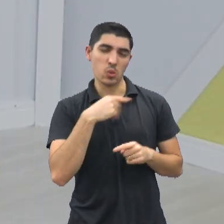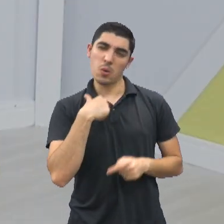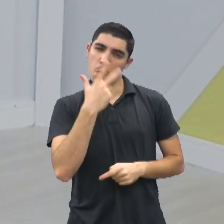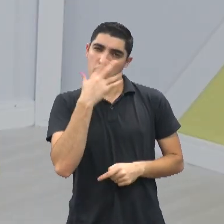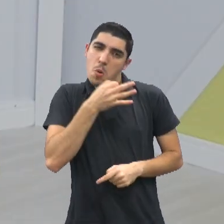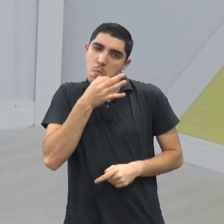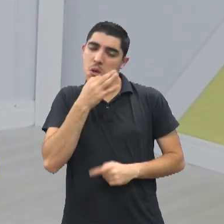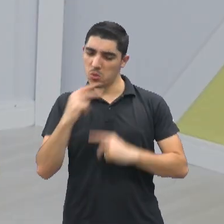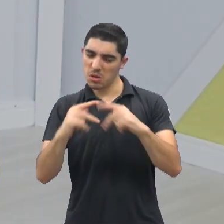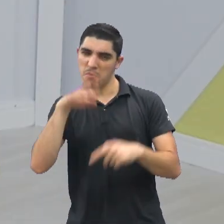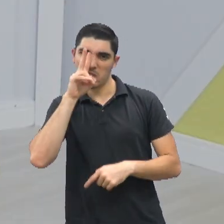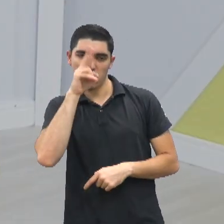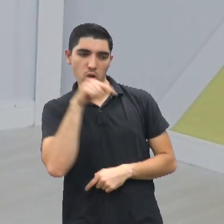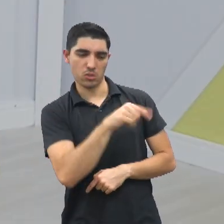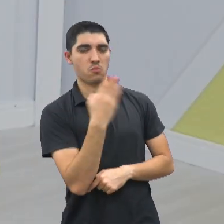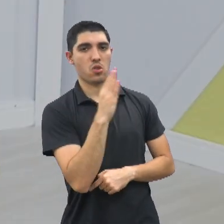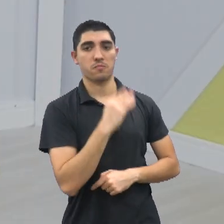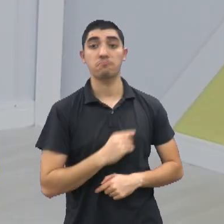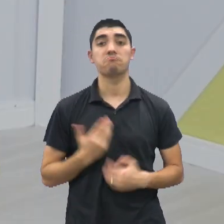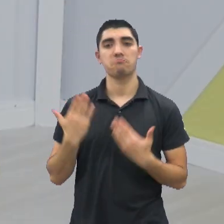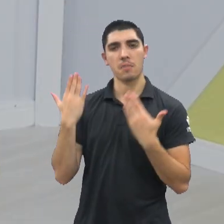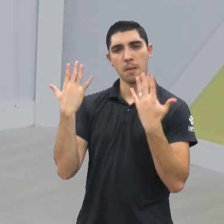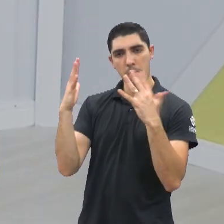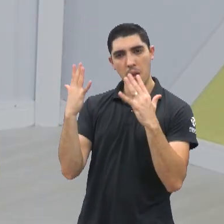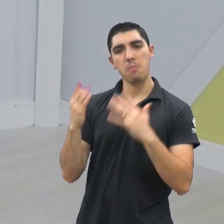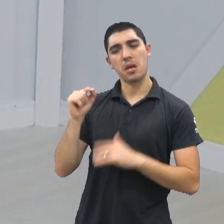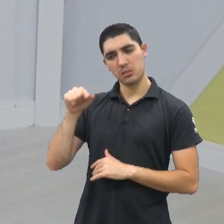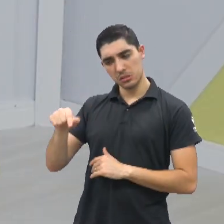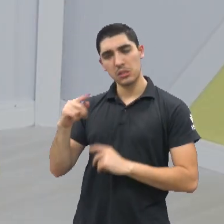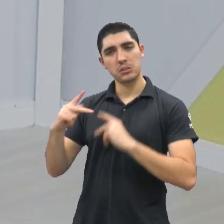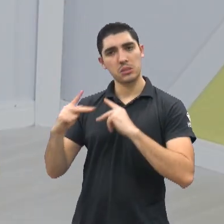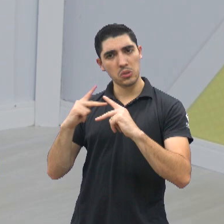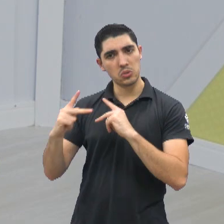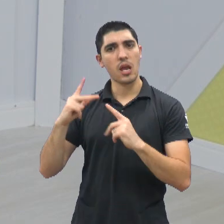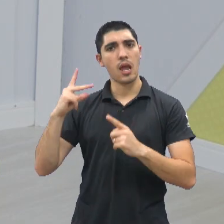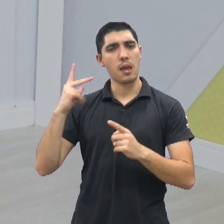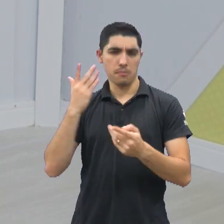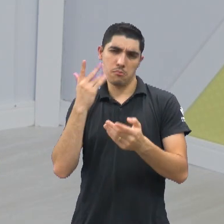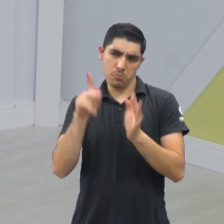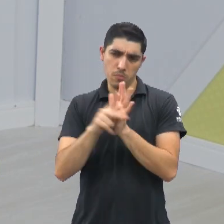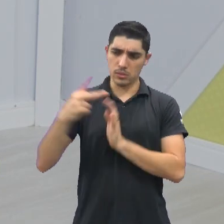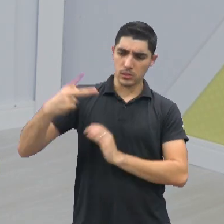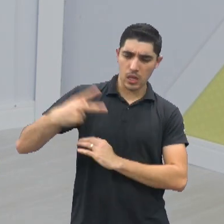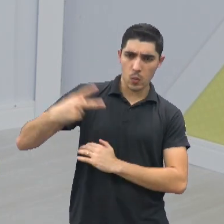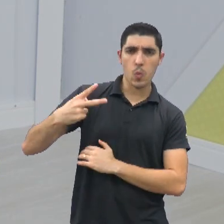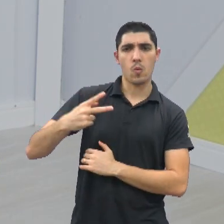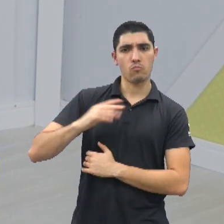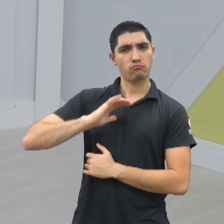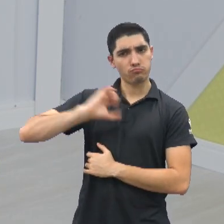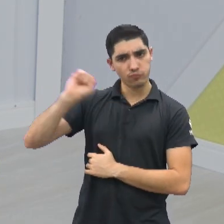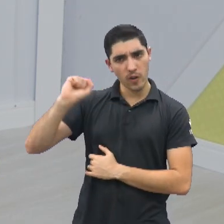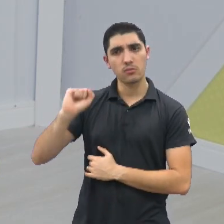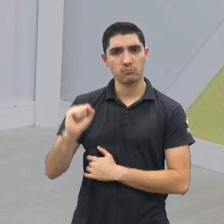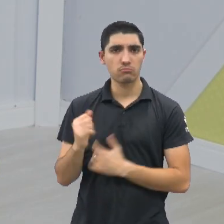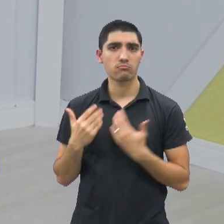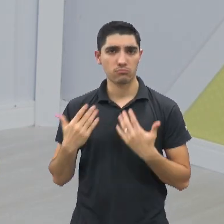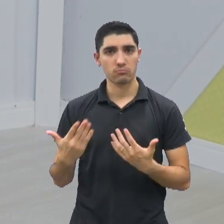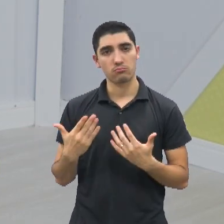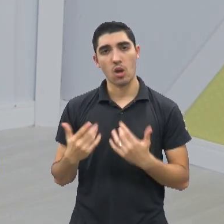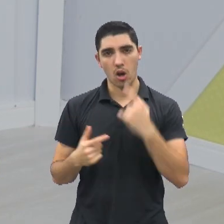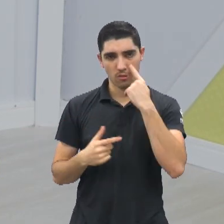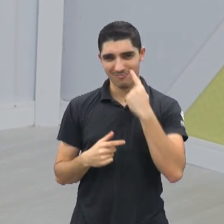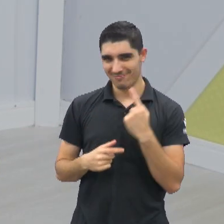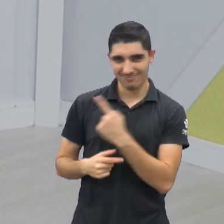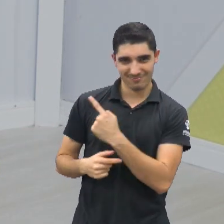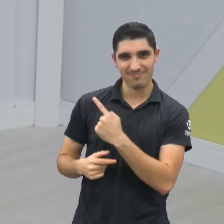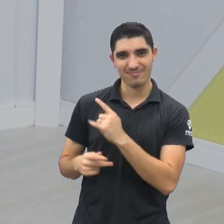aí o São José pela conquista do vice-campeonato não dá não é um demérito não ser vice mediante as circunstâncias né você tá vendo aí a entrega